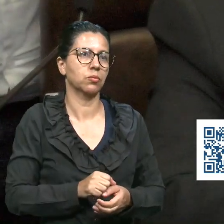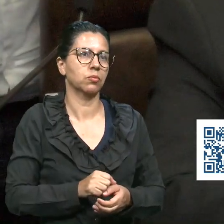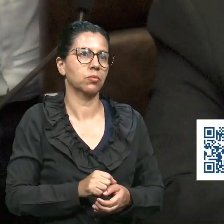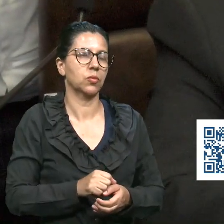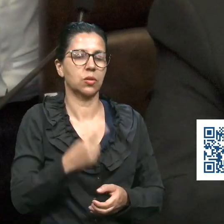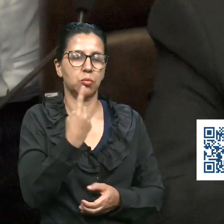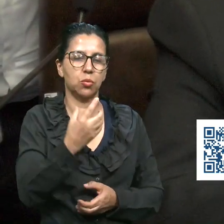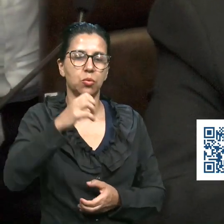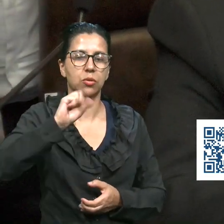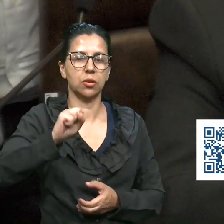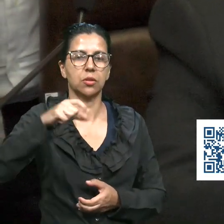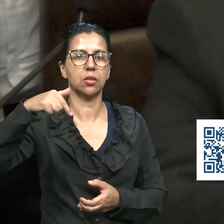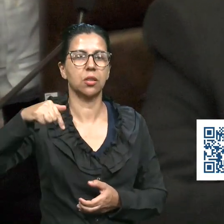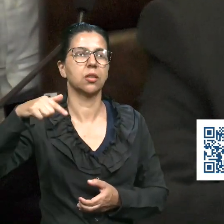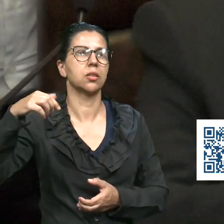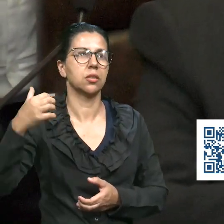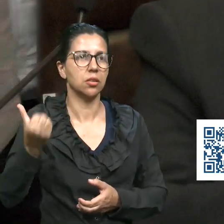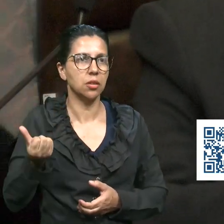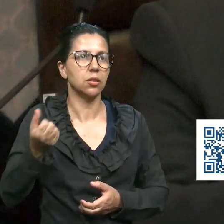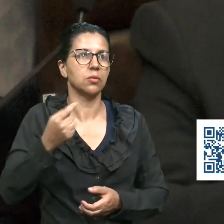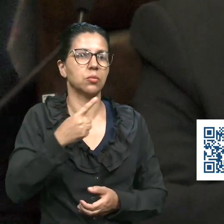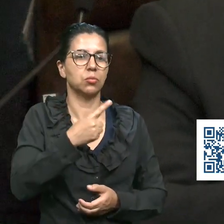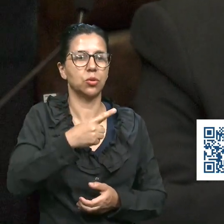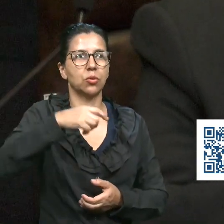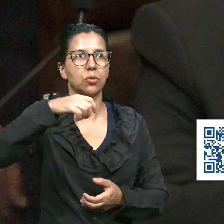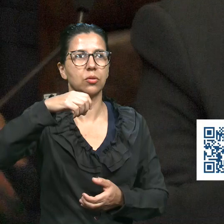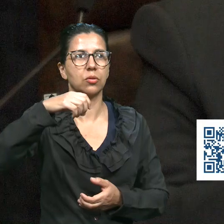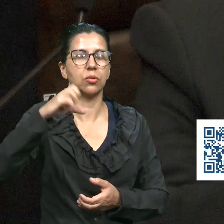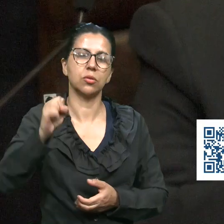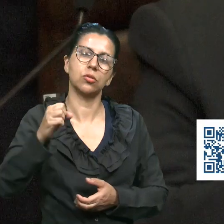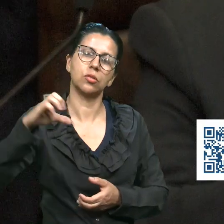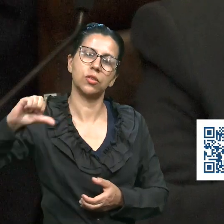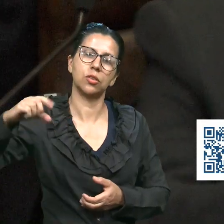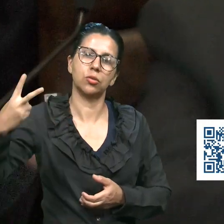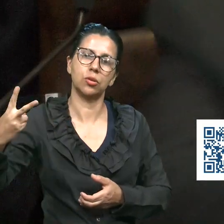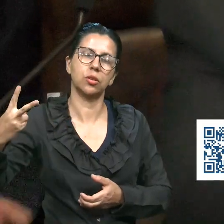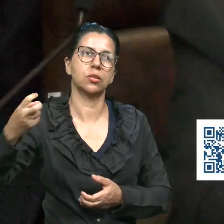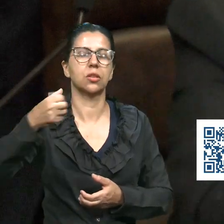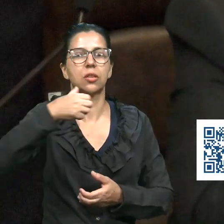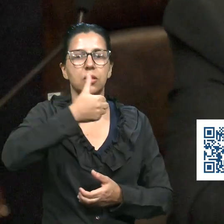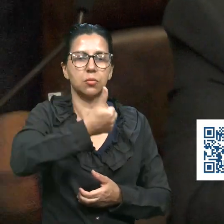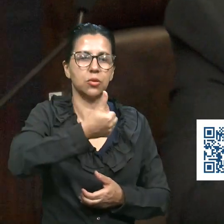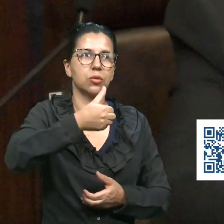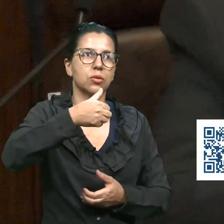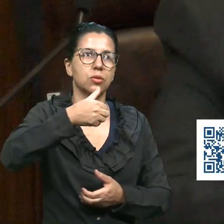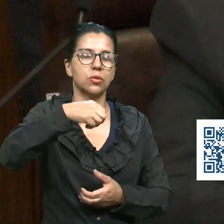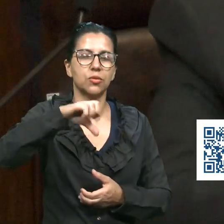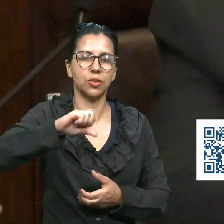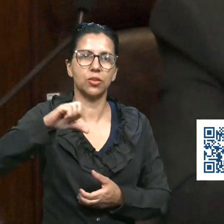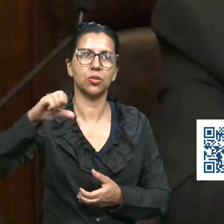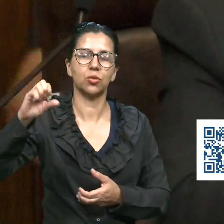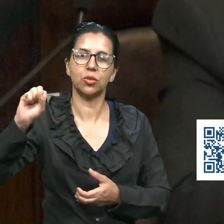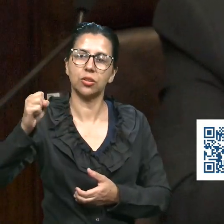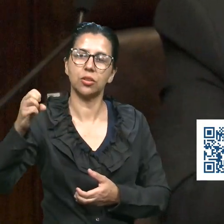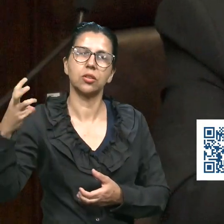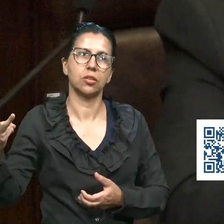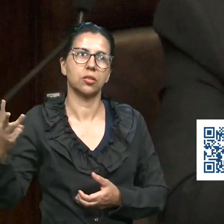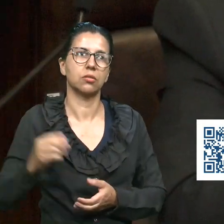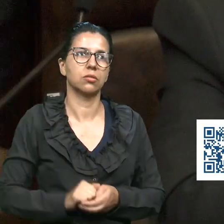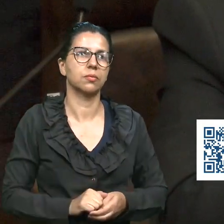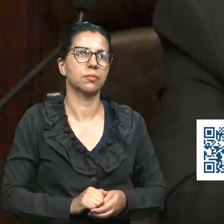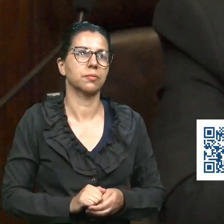número 1873, 1890, 1891, 1892, 1893, independentemente de sua leitura, a presidência